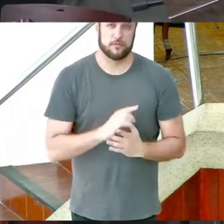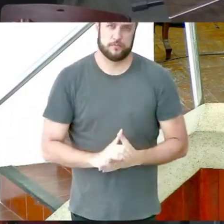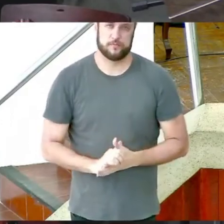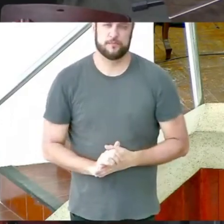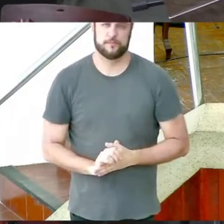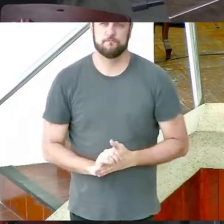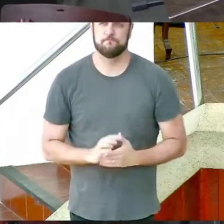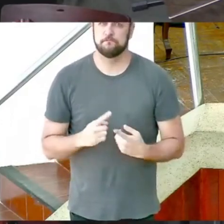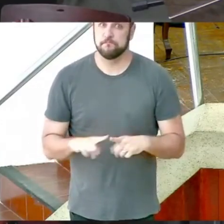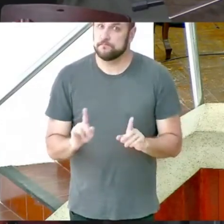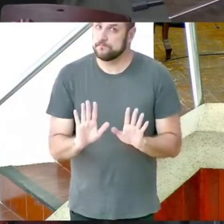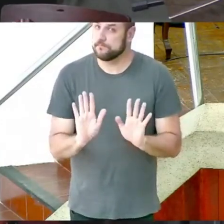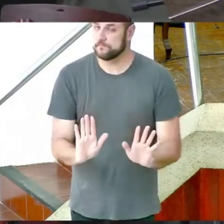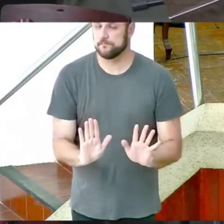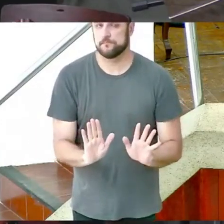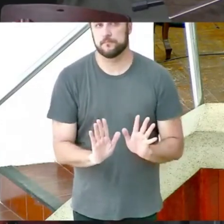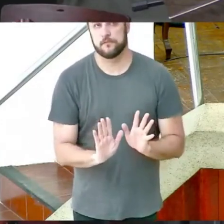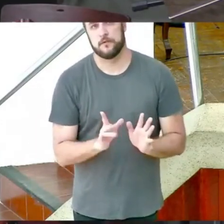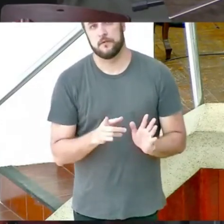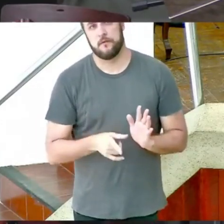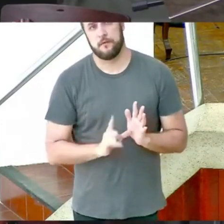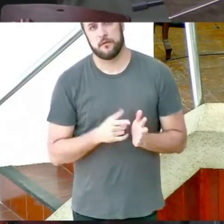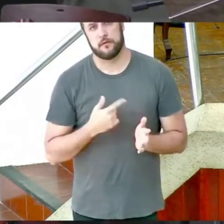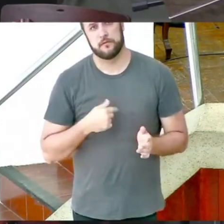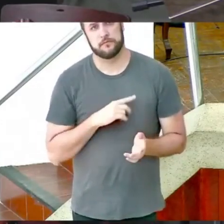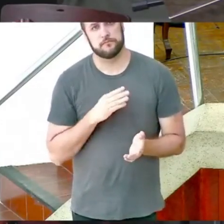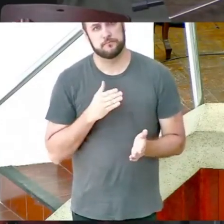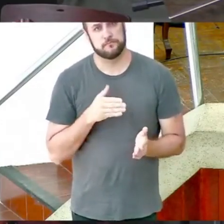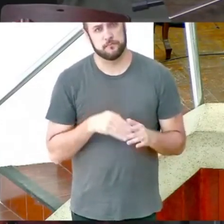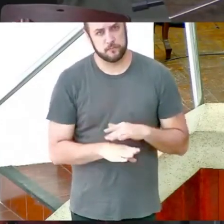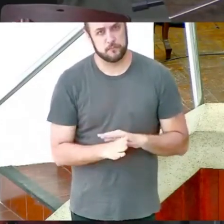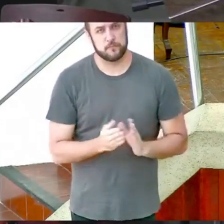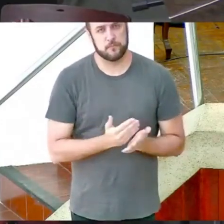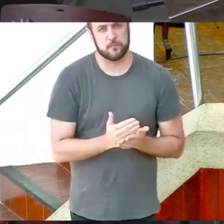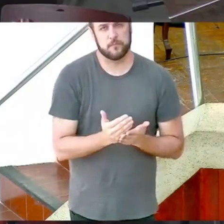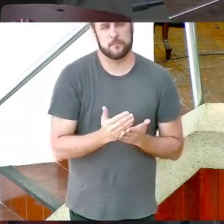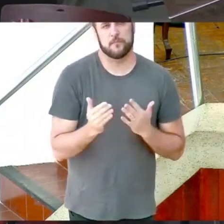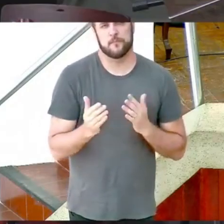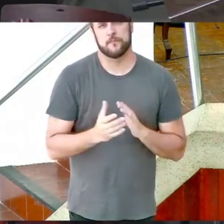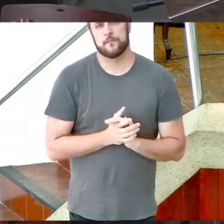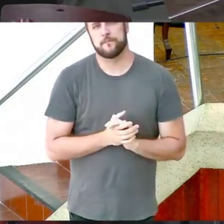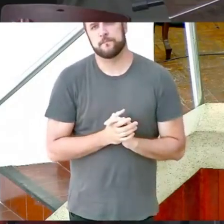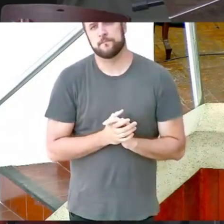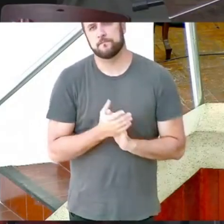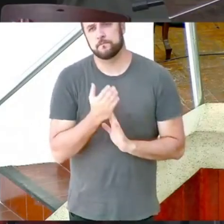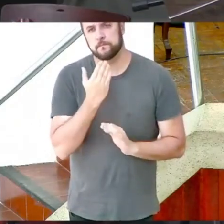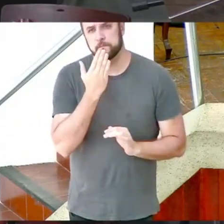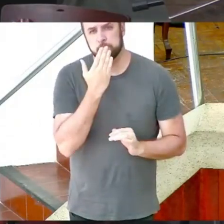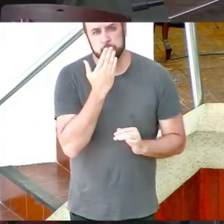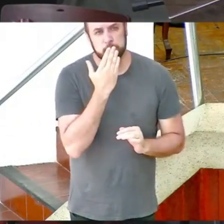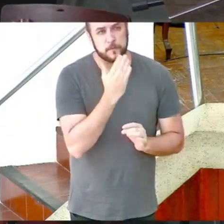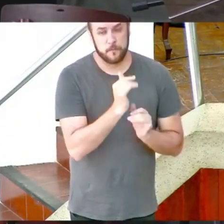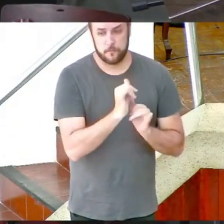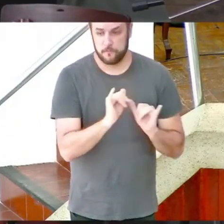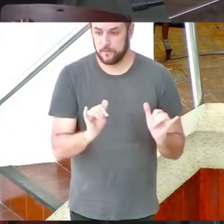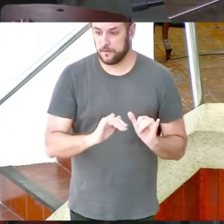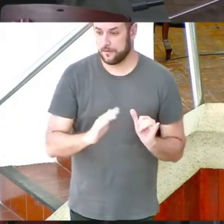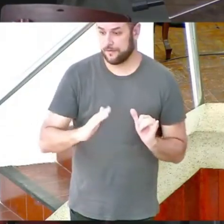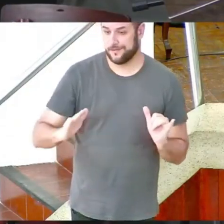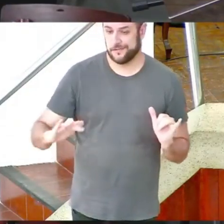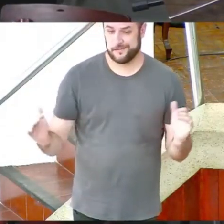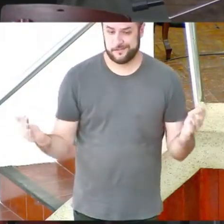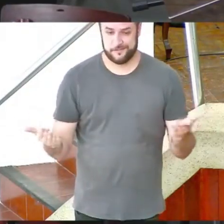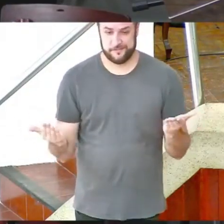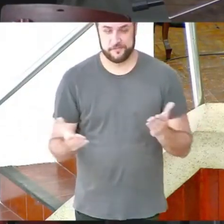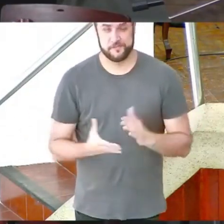Mas antes de entrarmos no texto, eu gostaria de me dirigir aos nossos filhos, às nossas